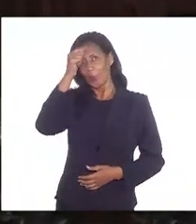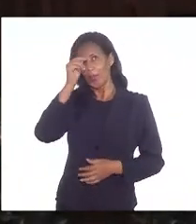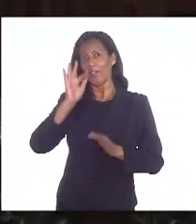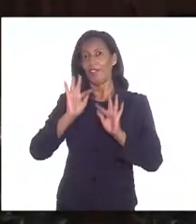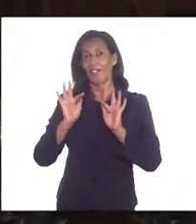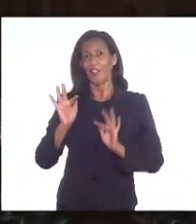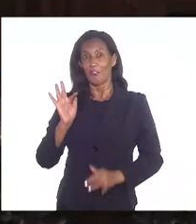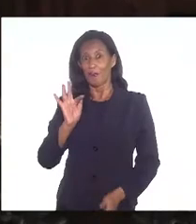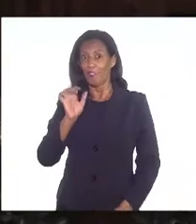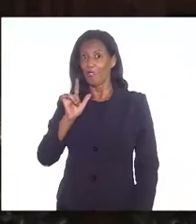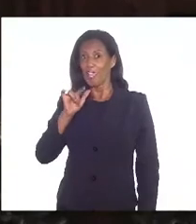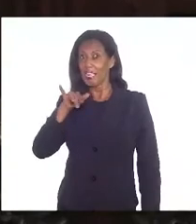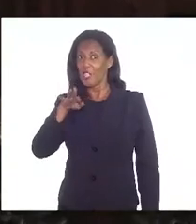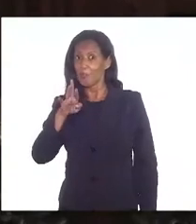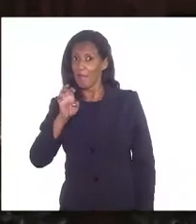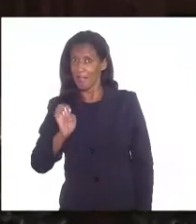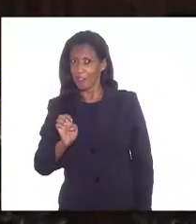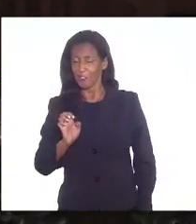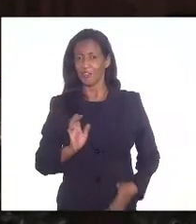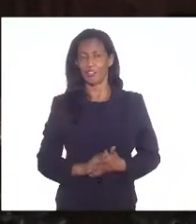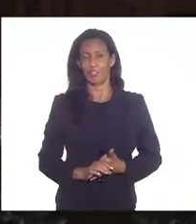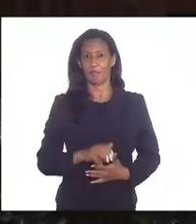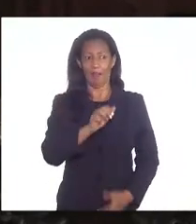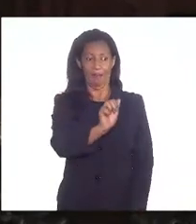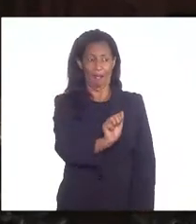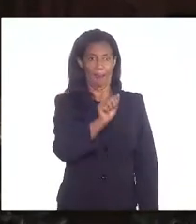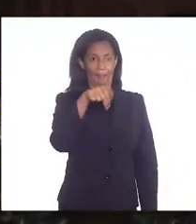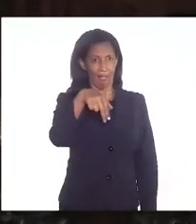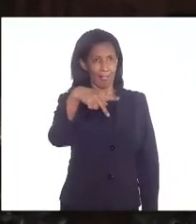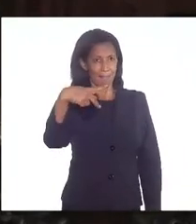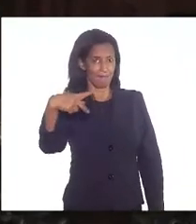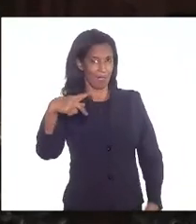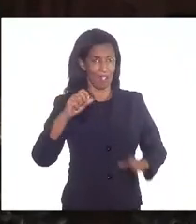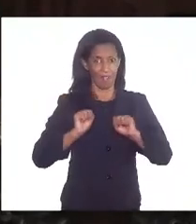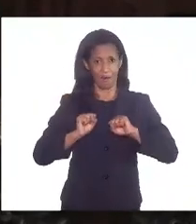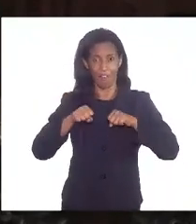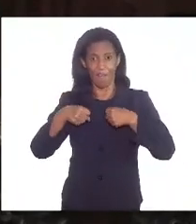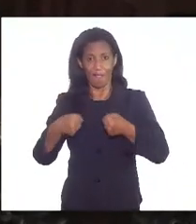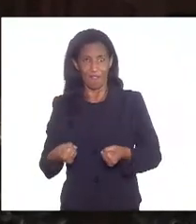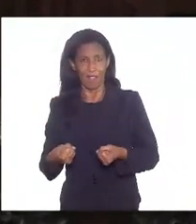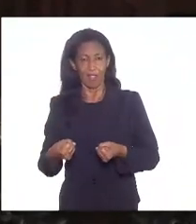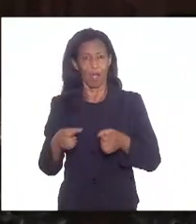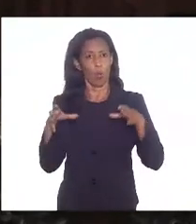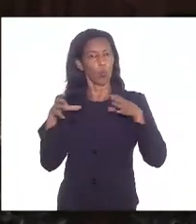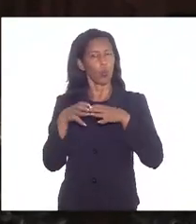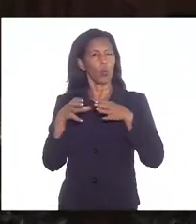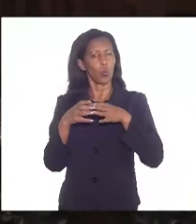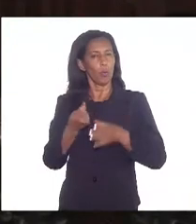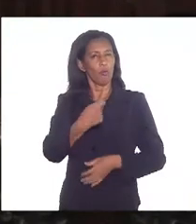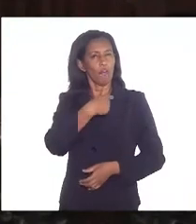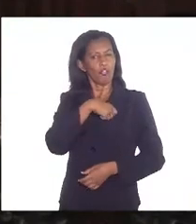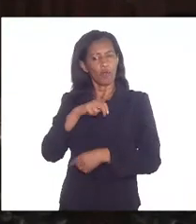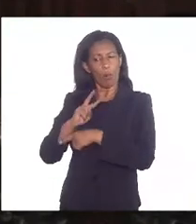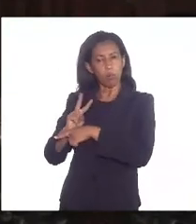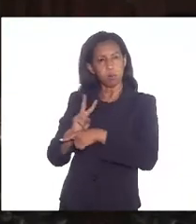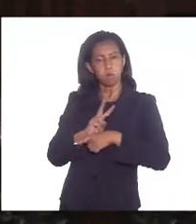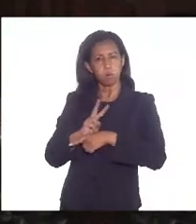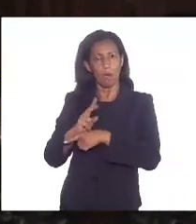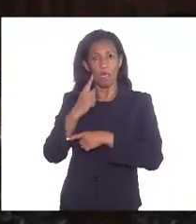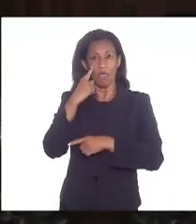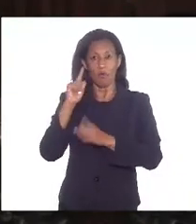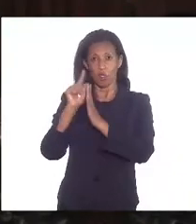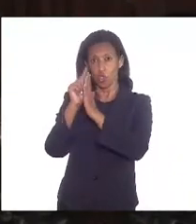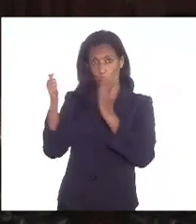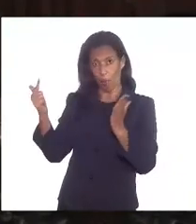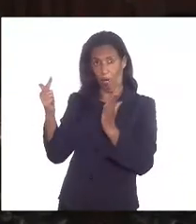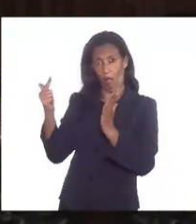felizmente, para a ANP, que vai reforçar o seu time de fiscalização. Eu li matéria no jornal que a